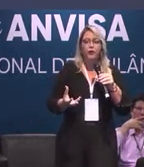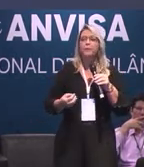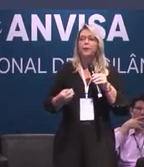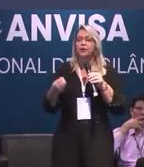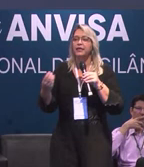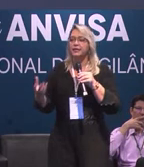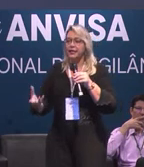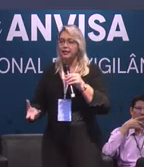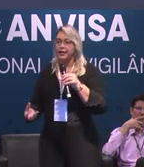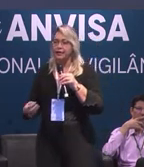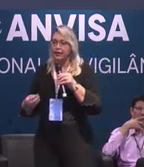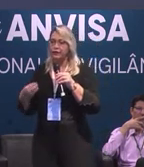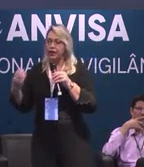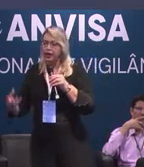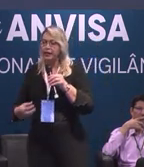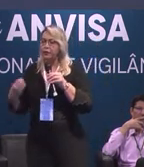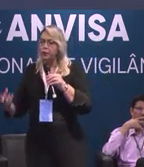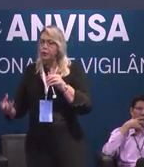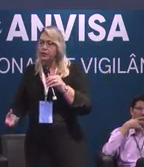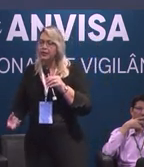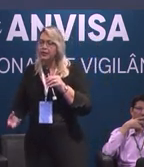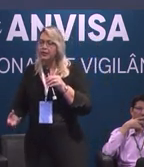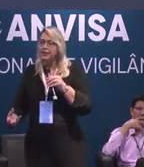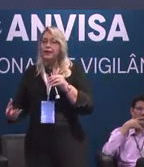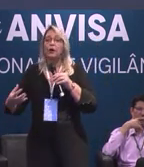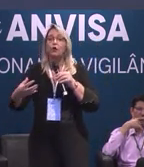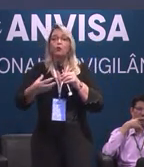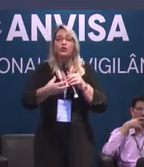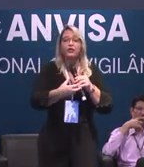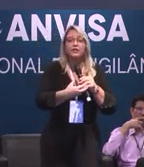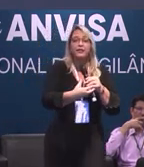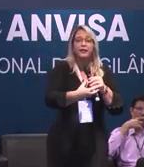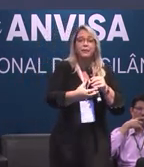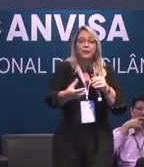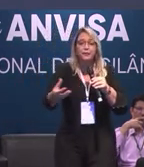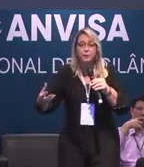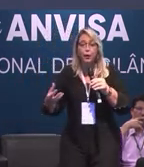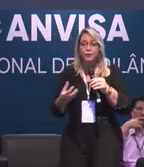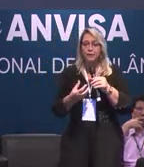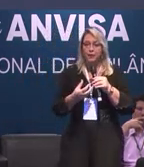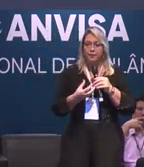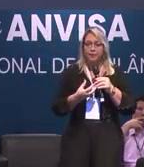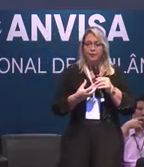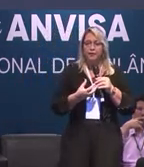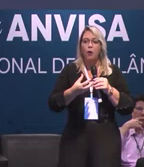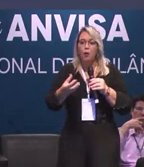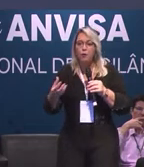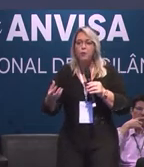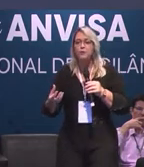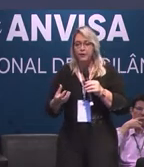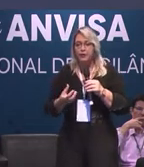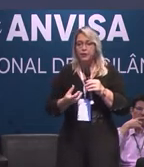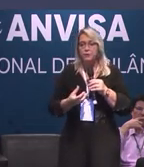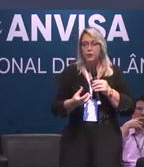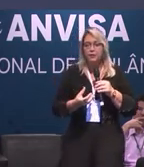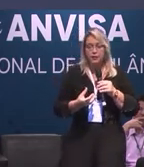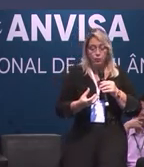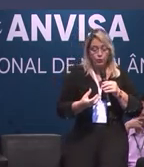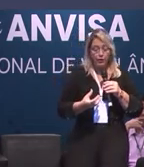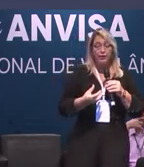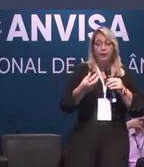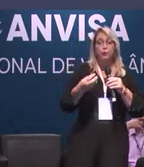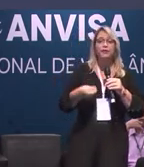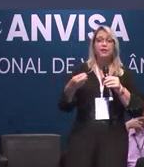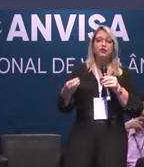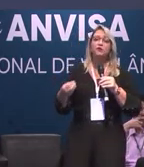foi potencializada, né? Foi criada e foi potencializada como uma instância até mais próxima, tal qual o Conselho Municipal de Saúde, em